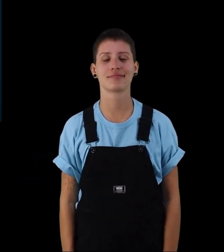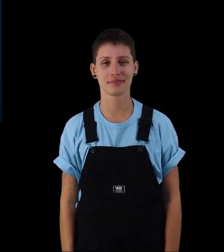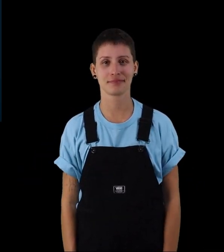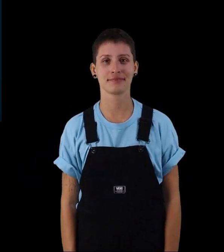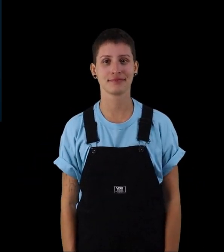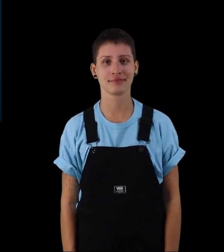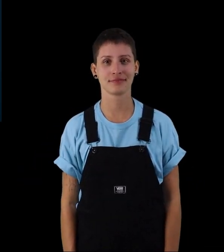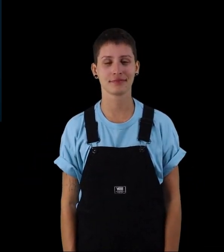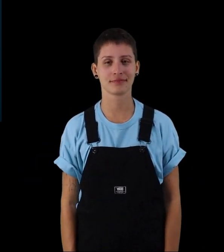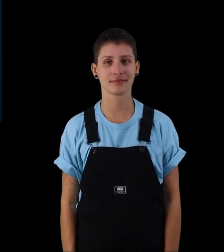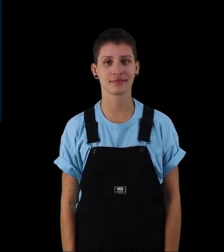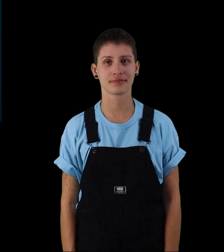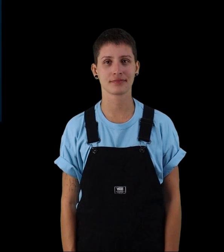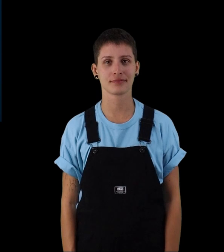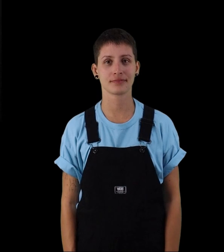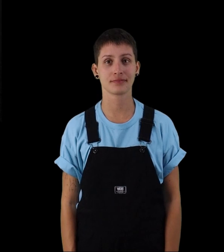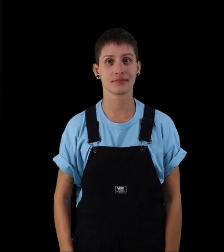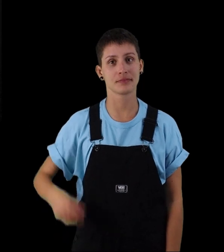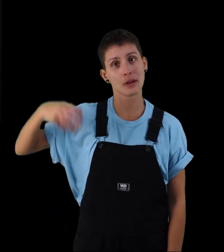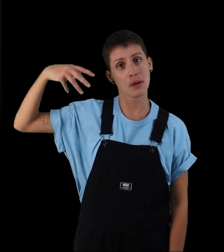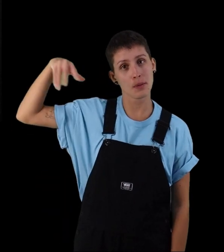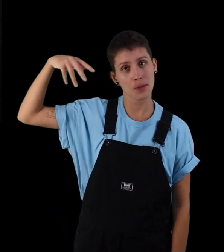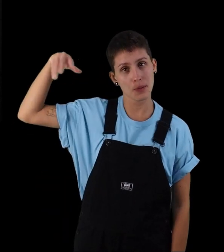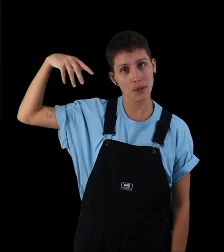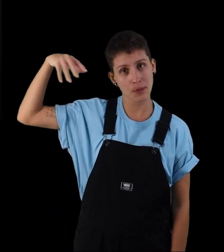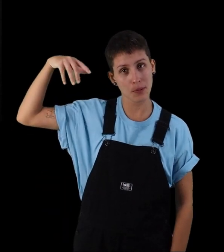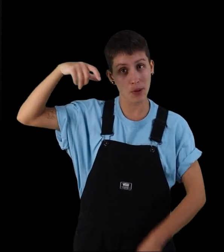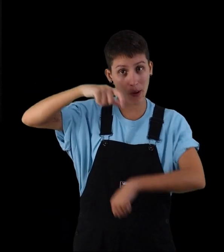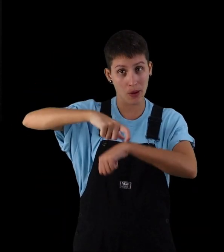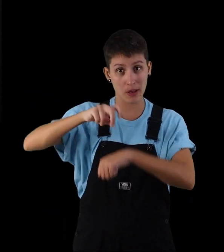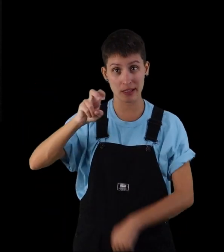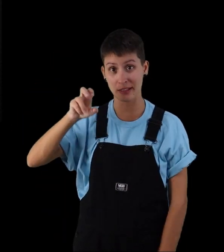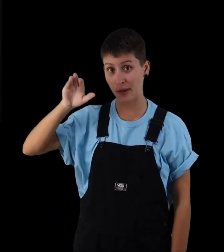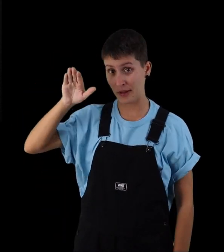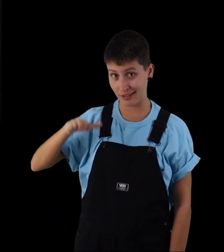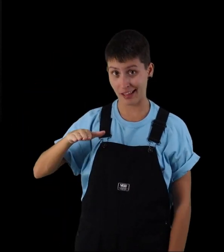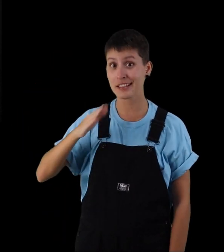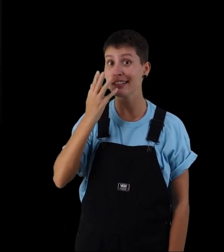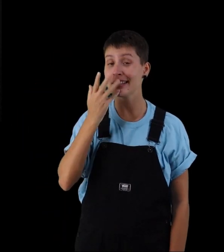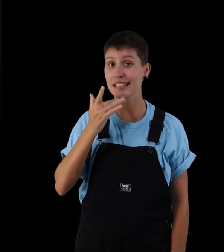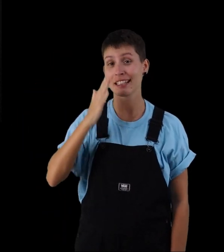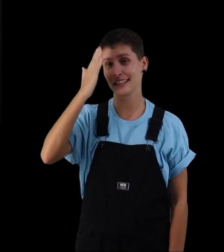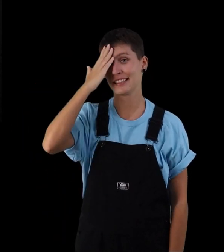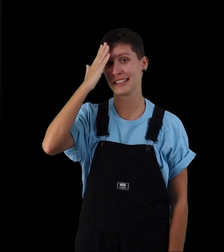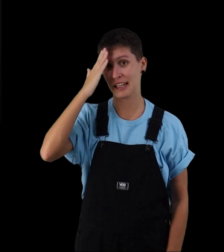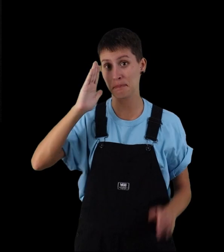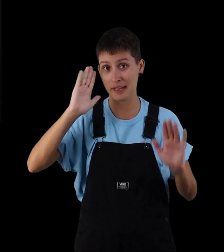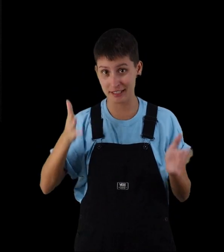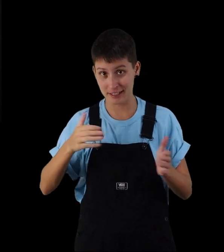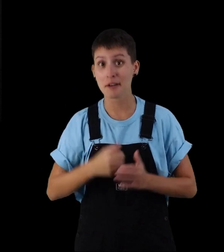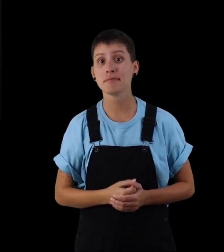Liesa segura uma chaleira antiga. O sino da igreja tocava às 5 da tarde e a criançada já